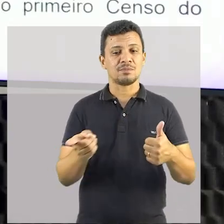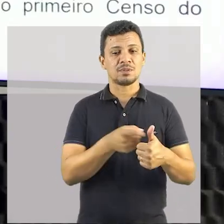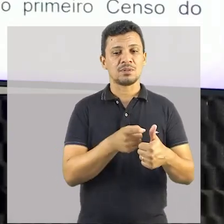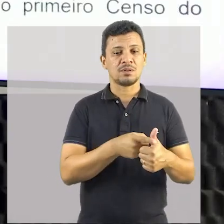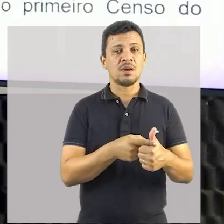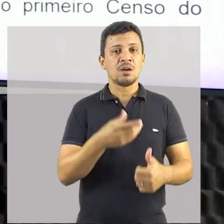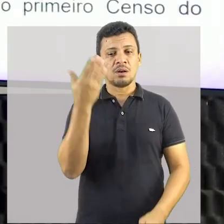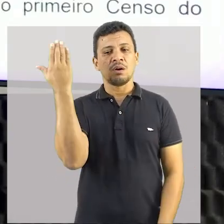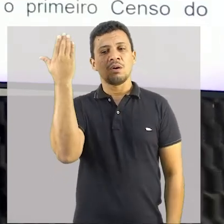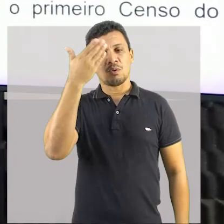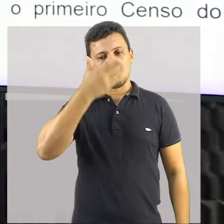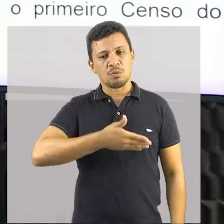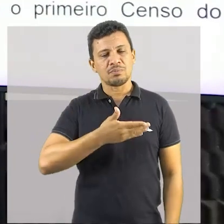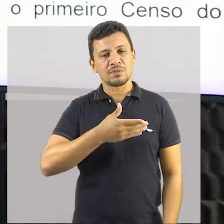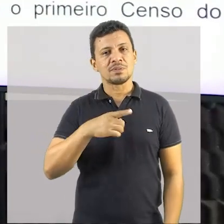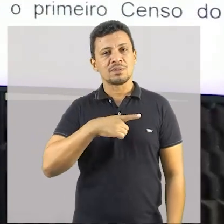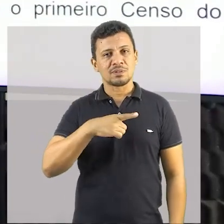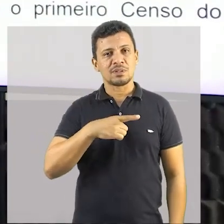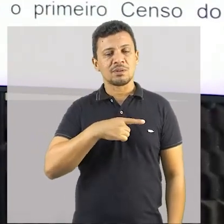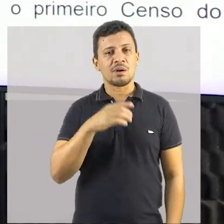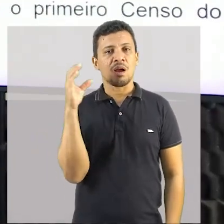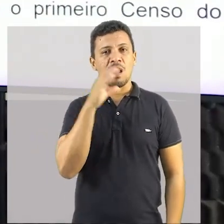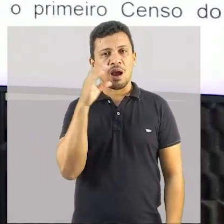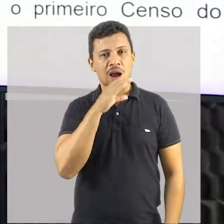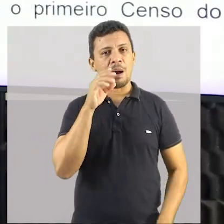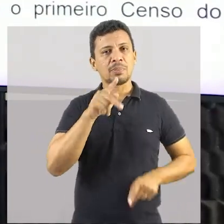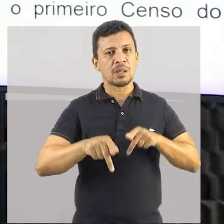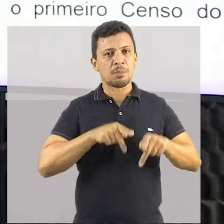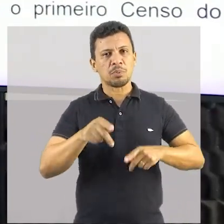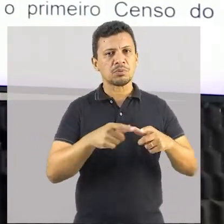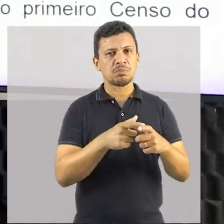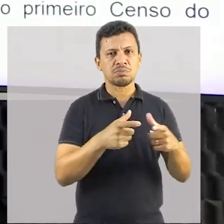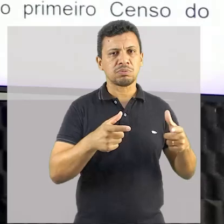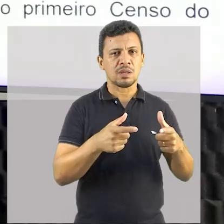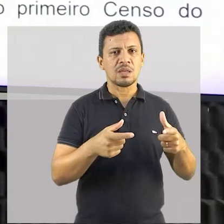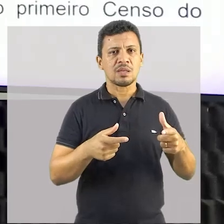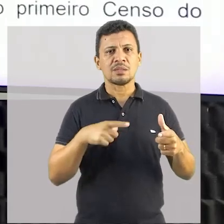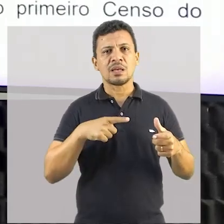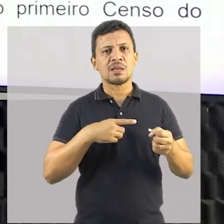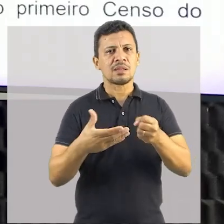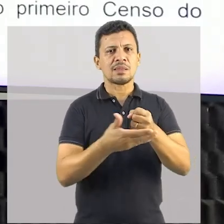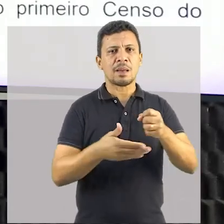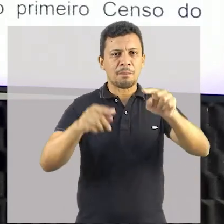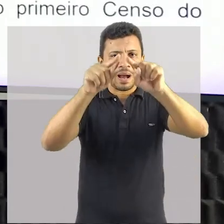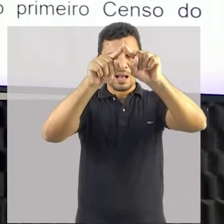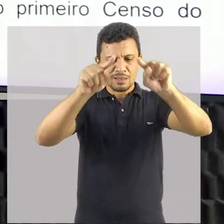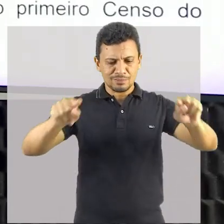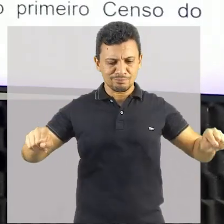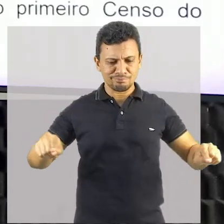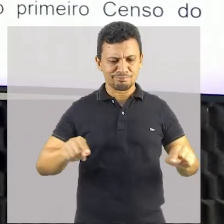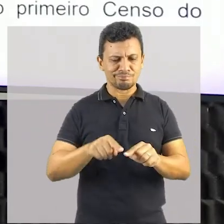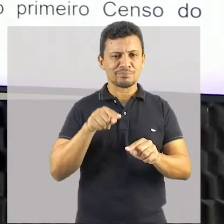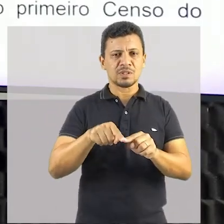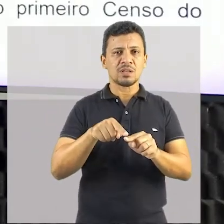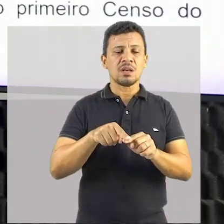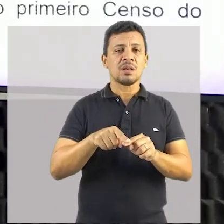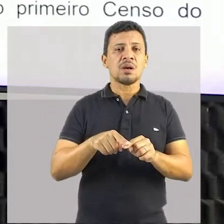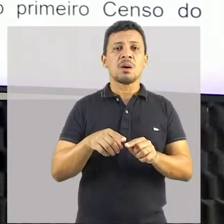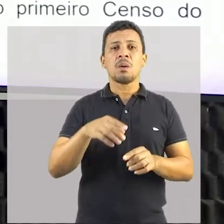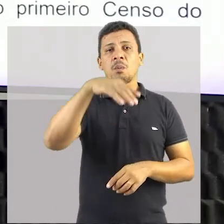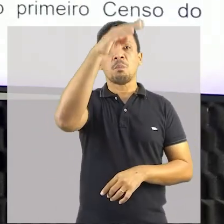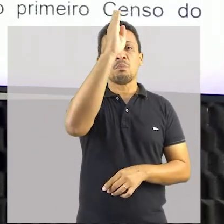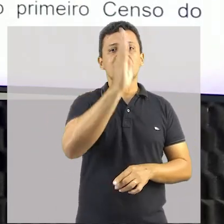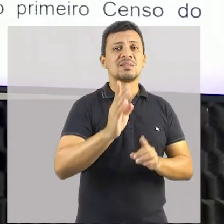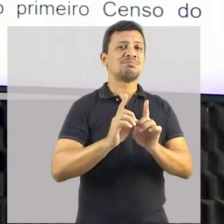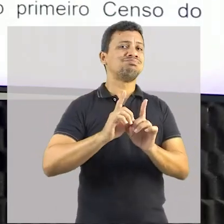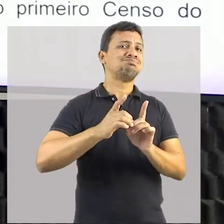A comprovação de que há uma acelerada expansão demográfica na base da pirâmide demográfica, distanciando o Brasil de um